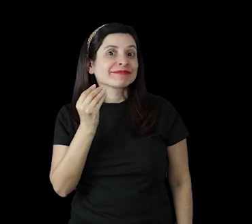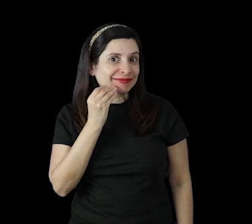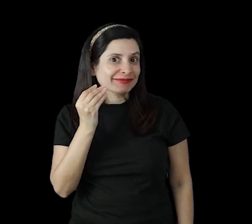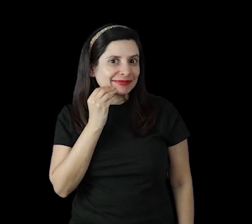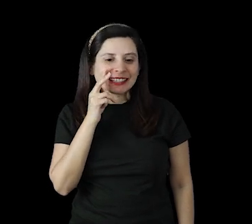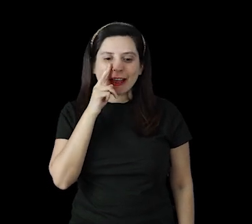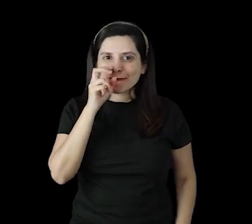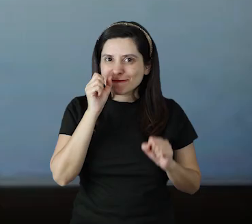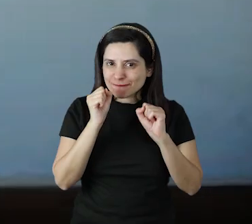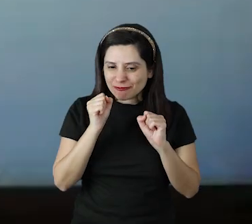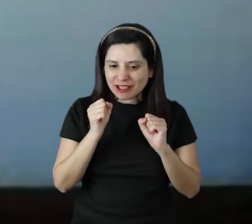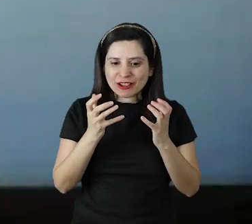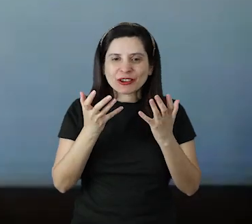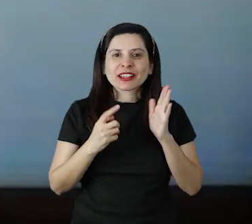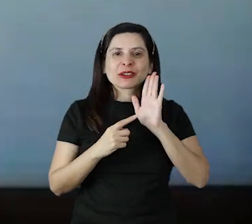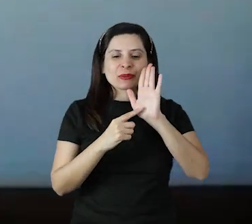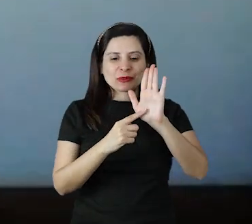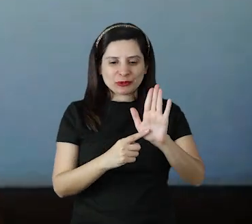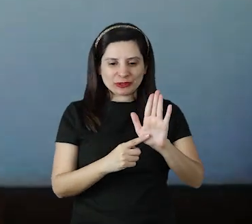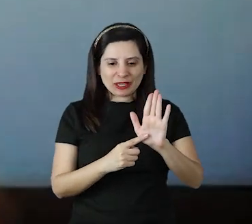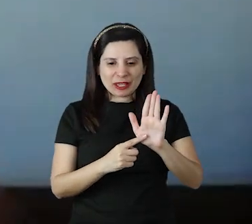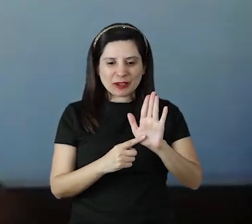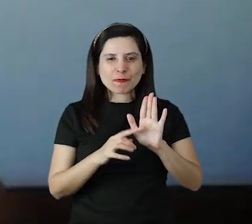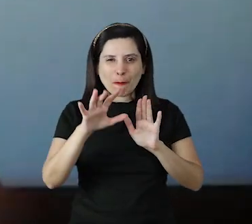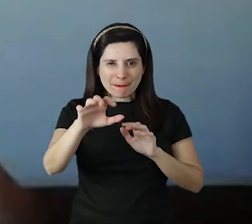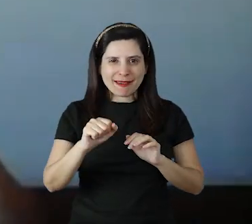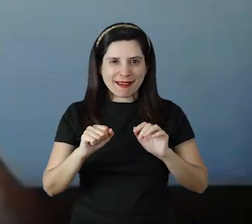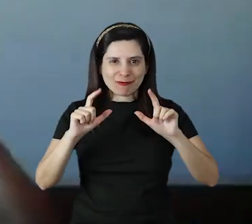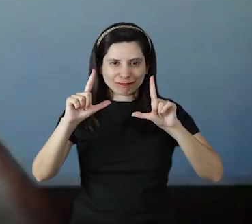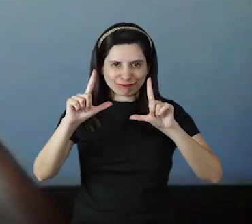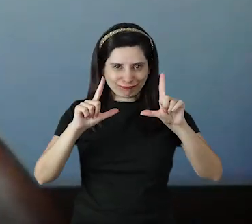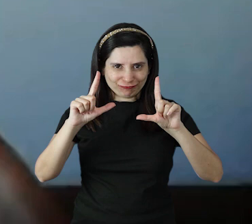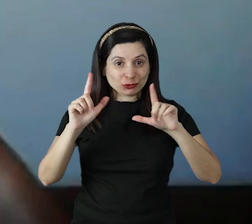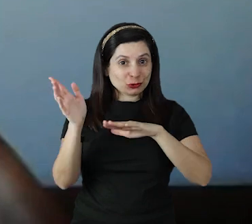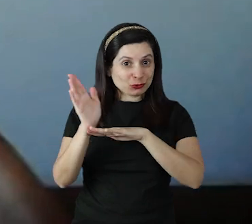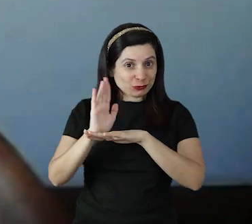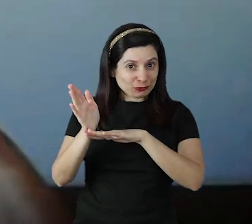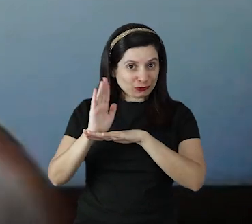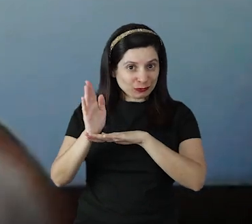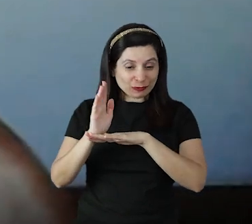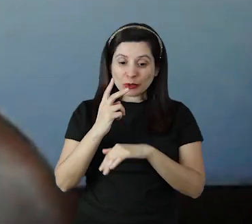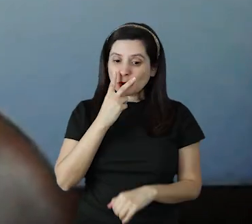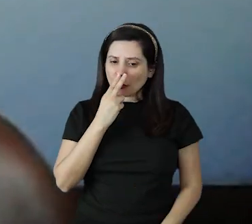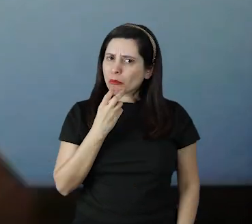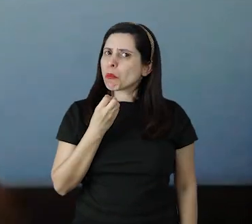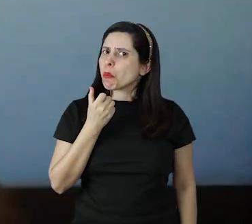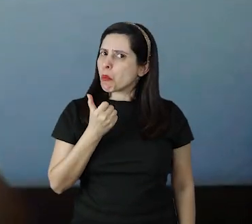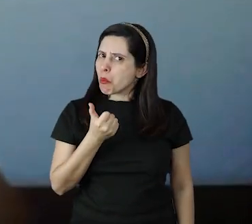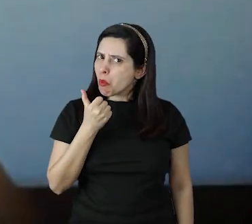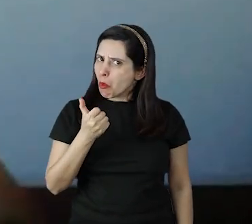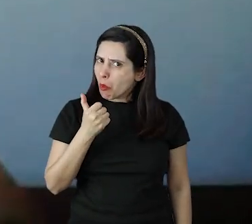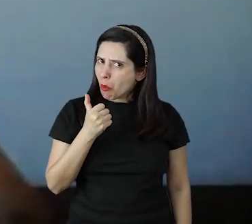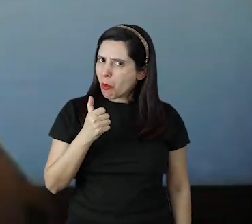essa força. Agora eu quero mostrar eu vou pegar aqui um esqueminha de um filme que eu acho que é muito bom para a